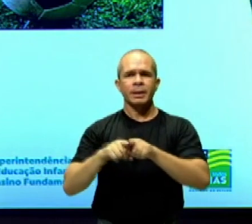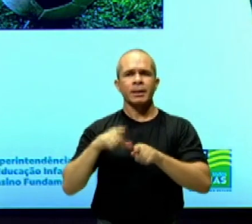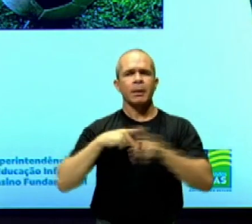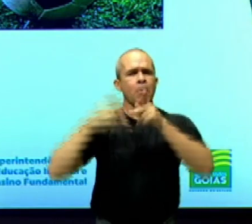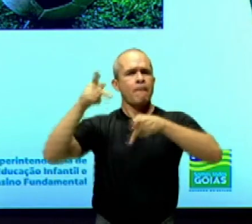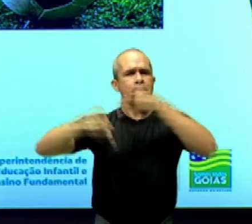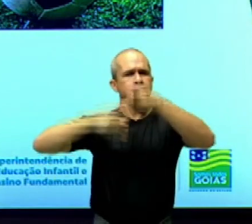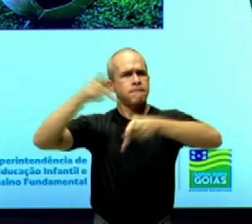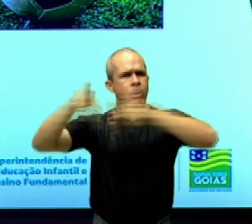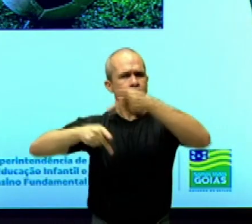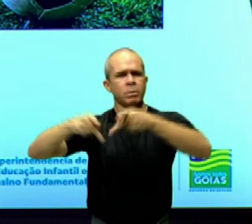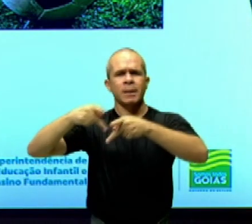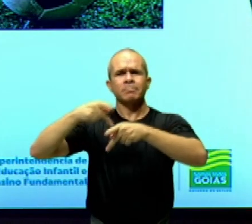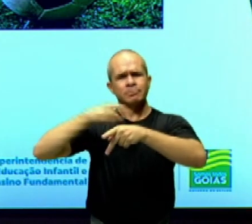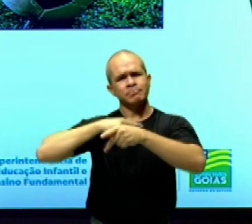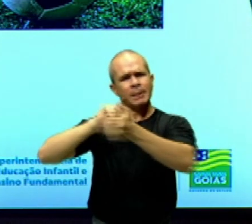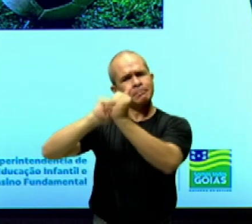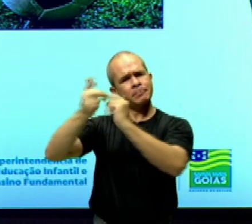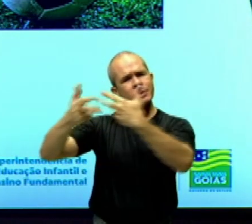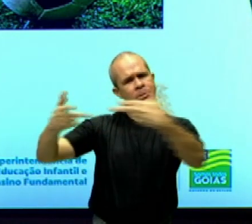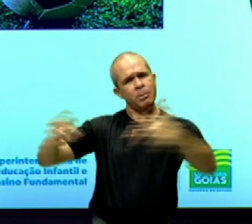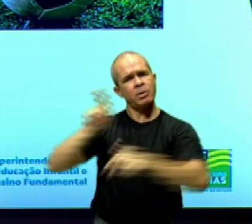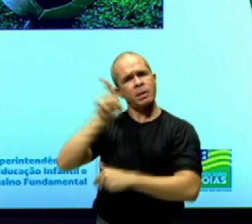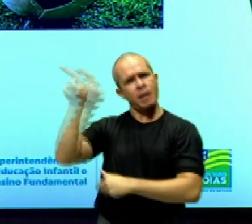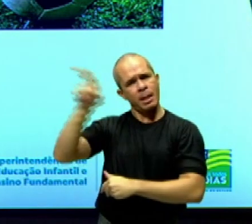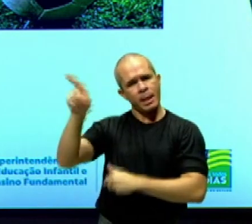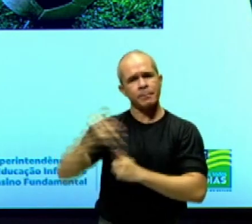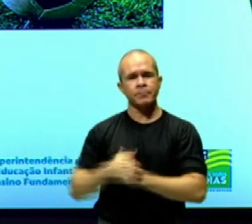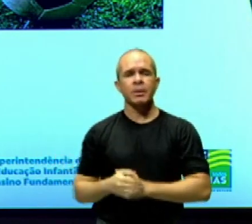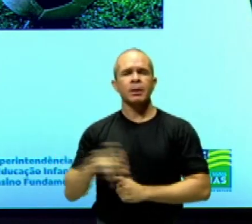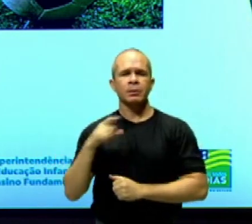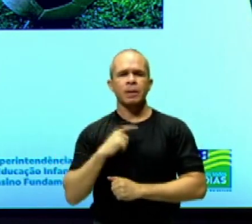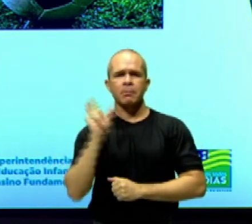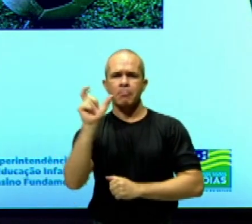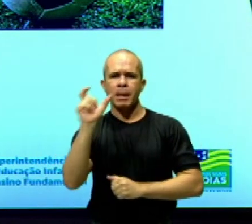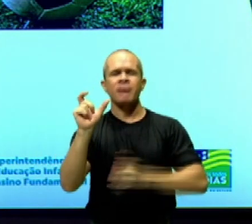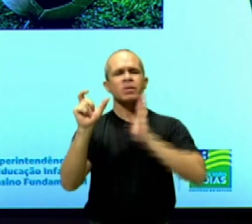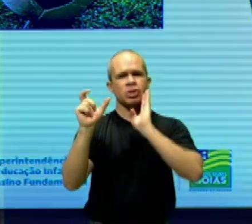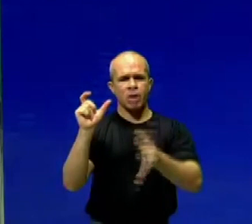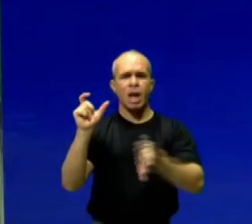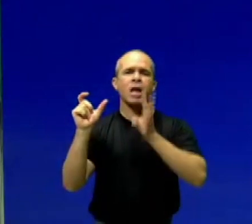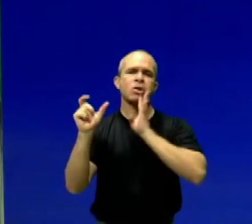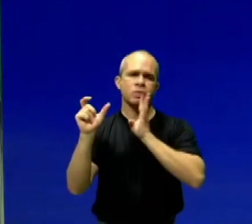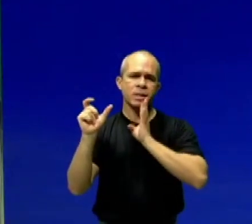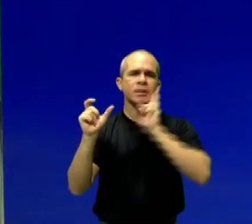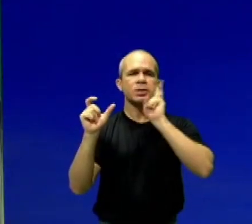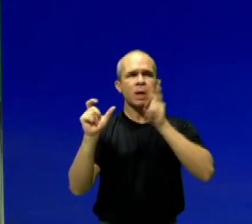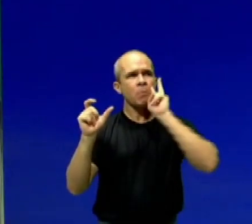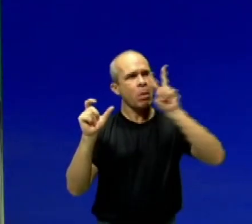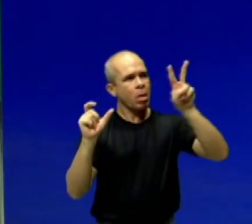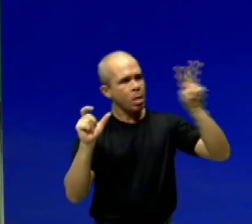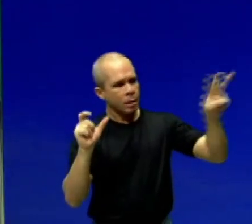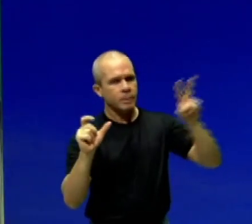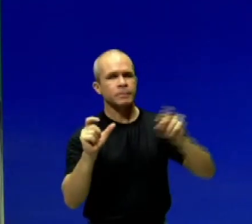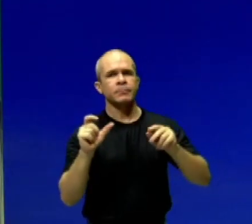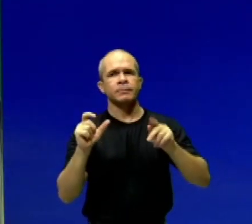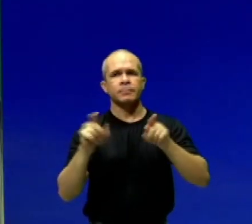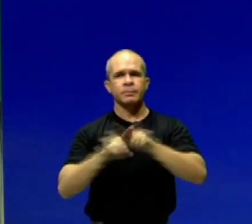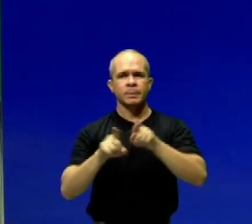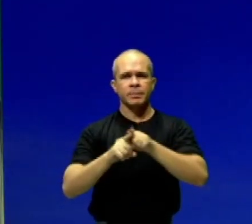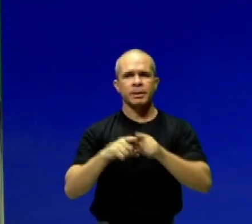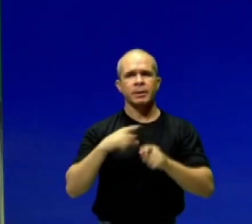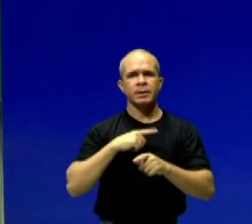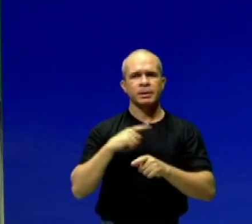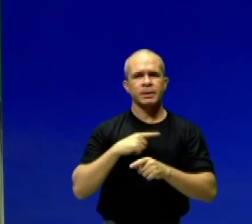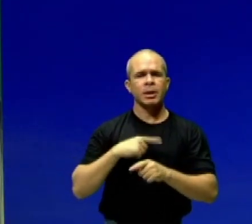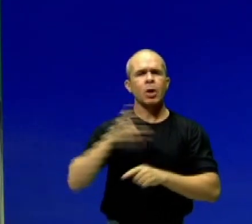popular sport in the world. Então, aqui tem várias palavras que vocês conhecem e que vocês já viram. Quando nós temos a World Cup. O